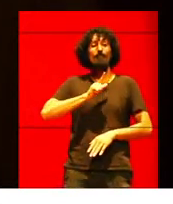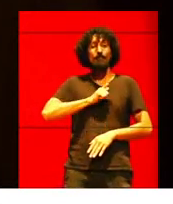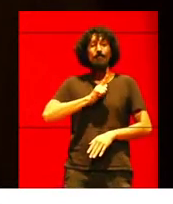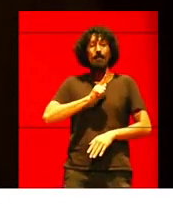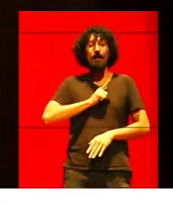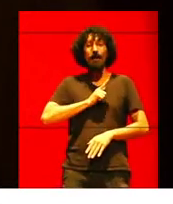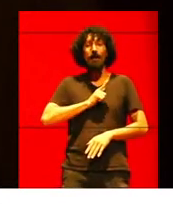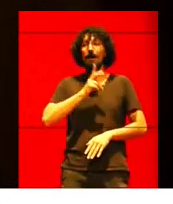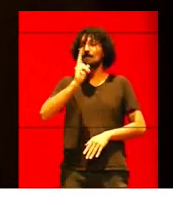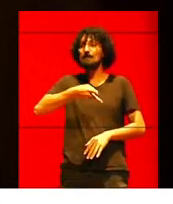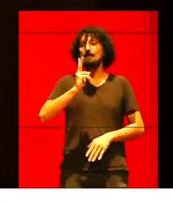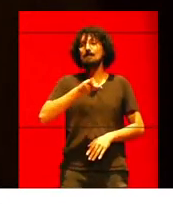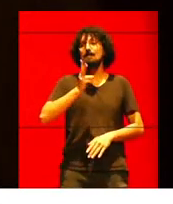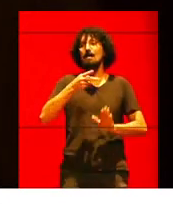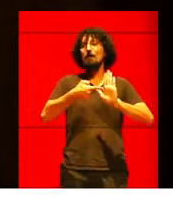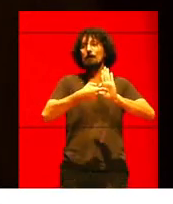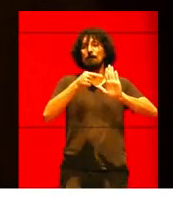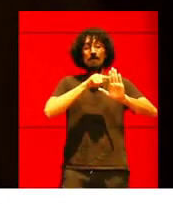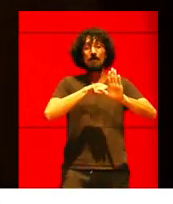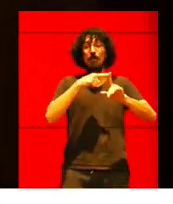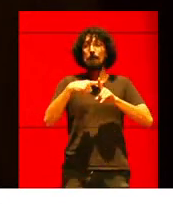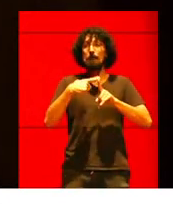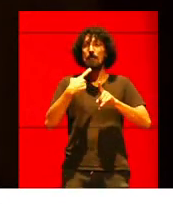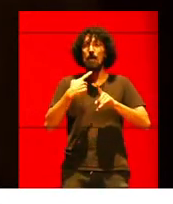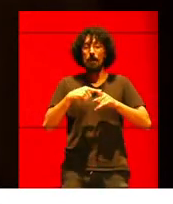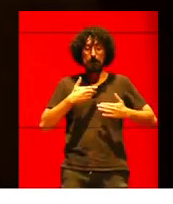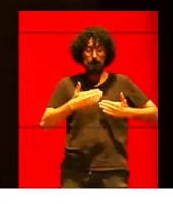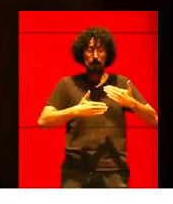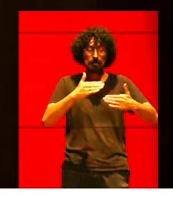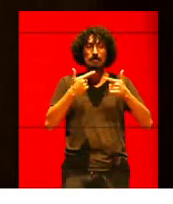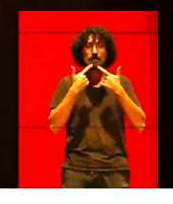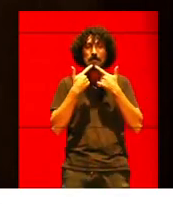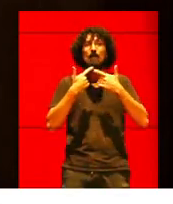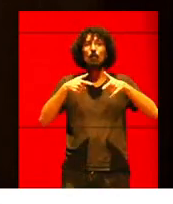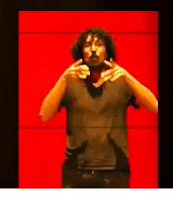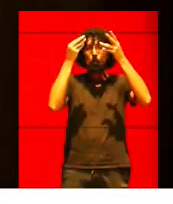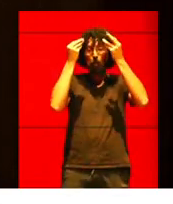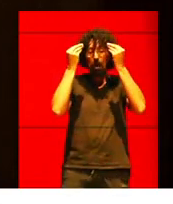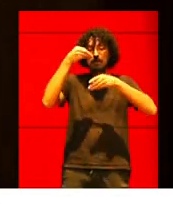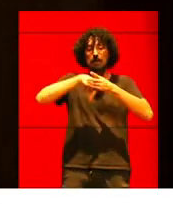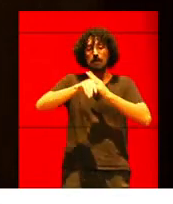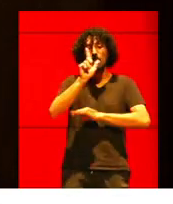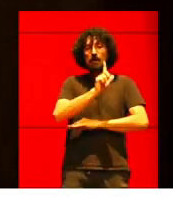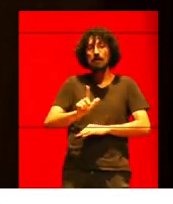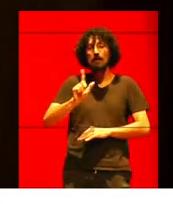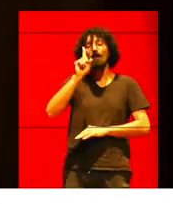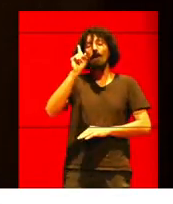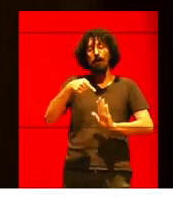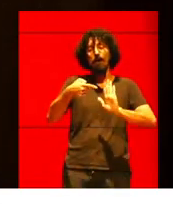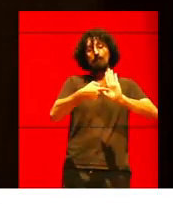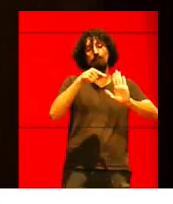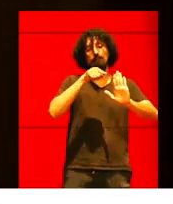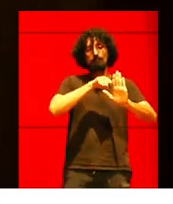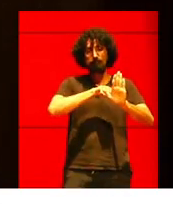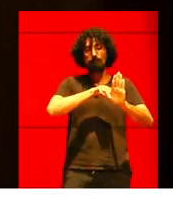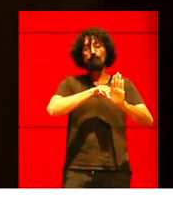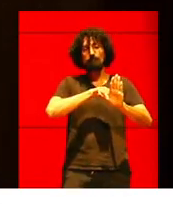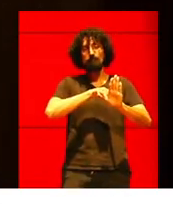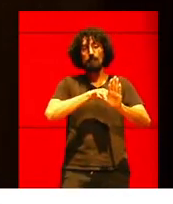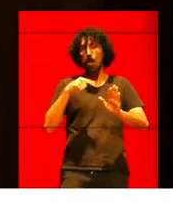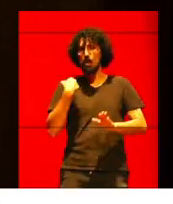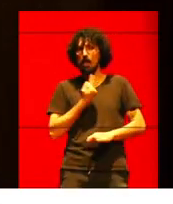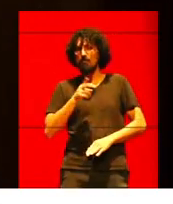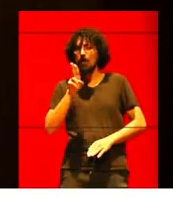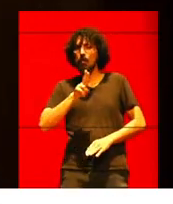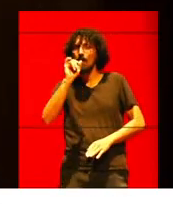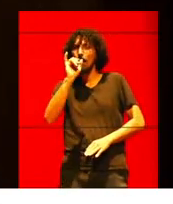tem metáfora, gente, porque todo o processo de linguagem na literatura basicamente é metafórico. A gente vai usar as imagens para que